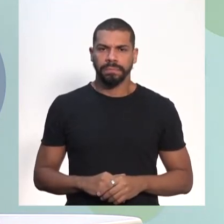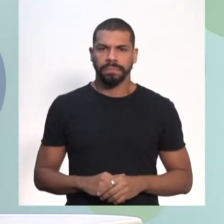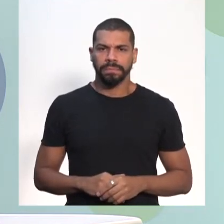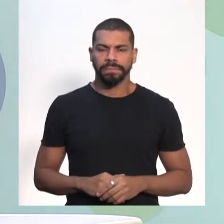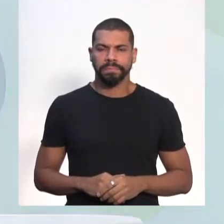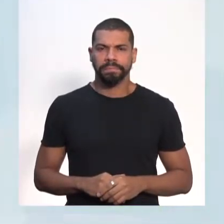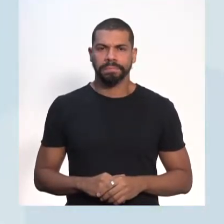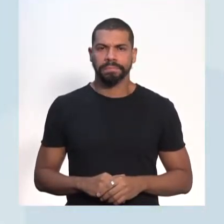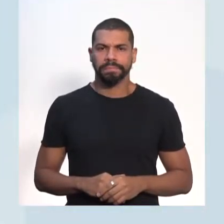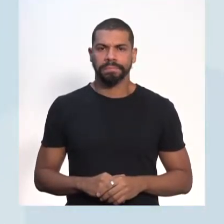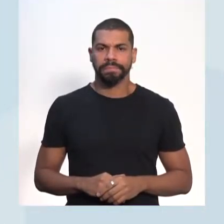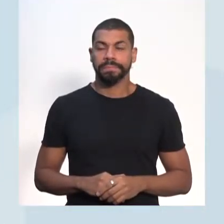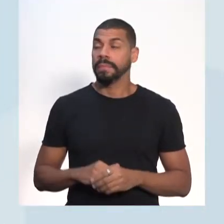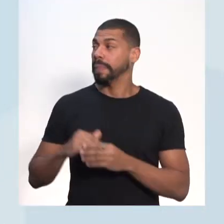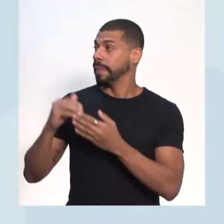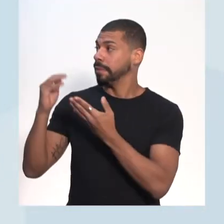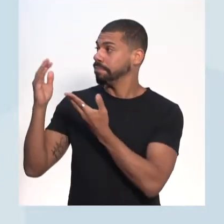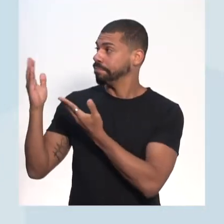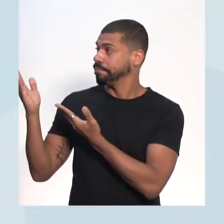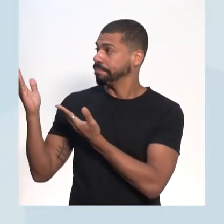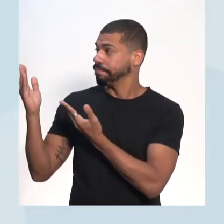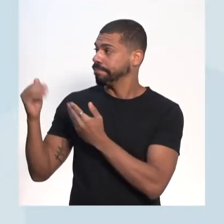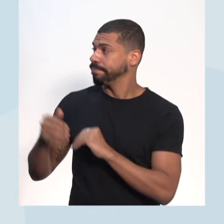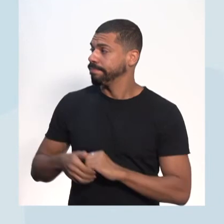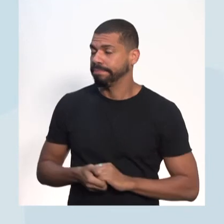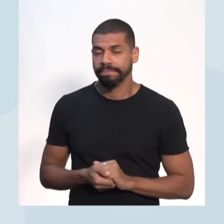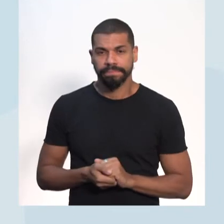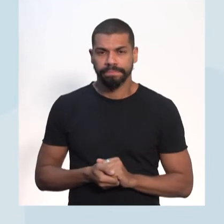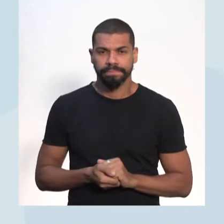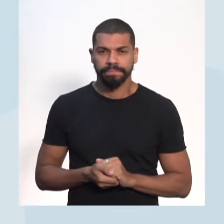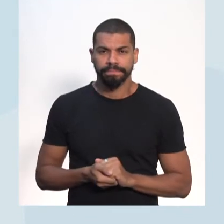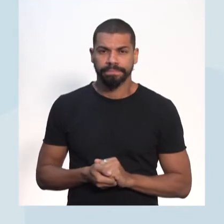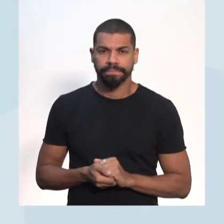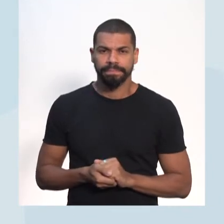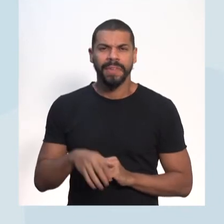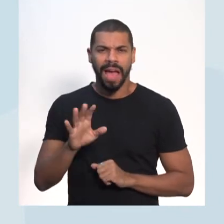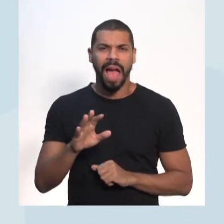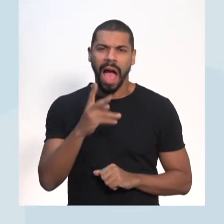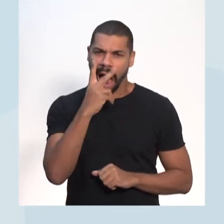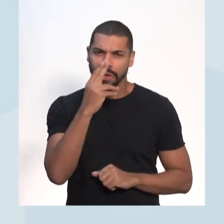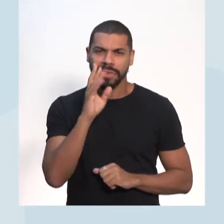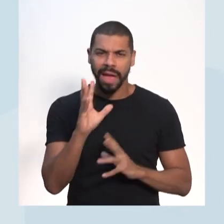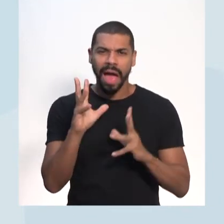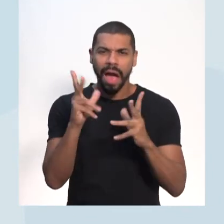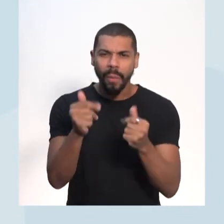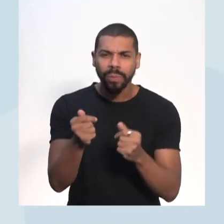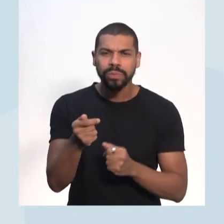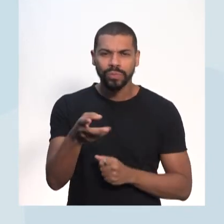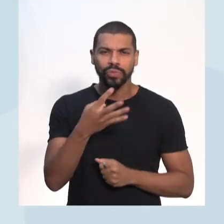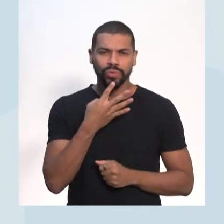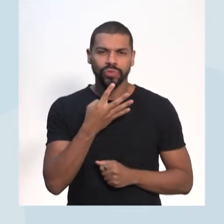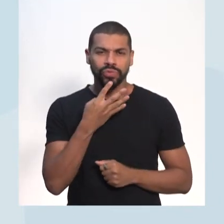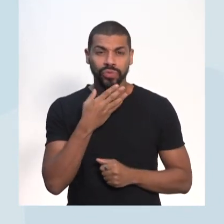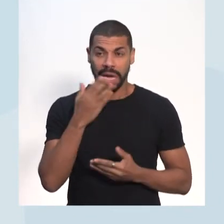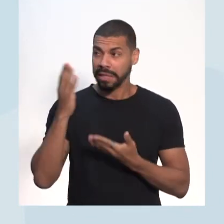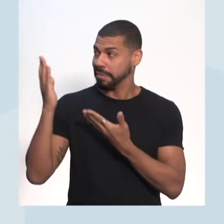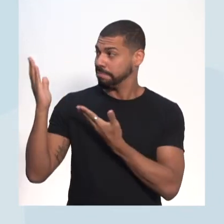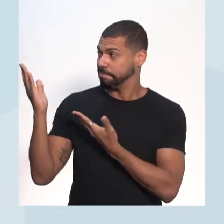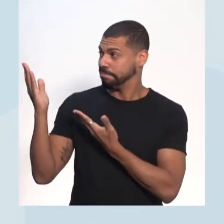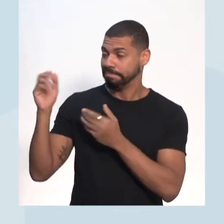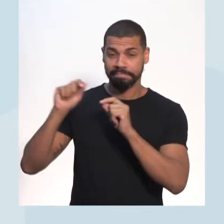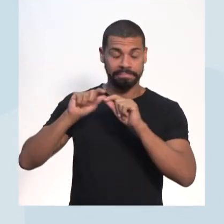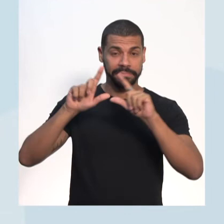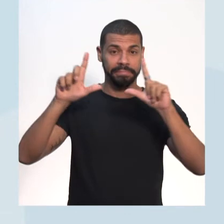Aqui, pessoal, a ideia é só mostrar rapidamente, vocês, a maioria eu acho que já conhece, né? Mas quando a gente acessa, é essa página que